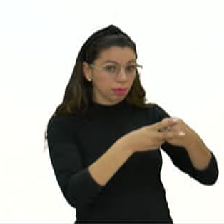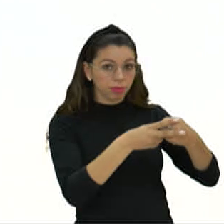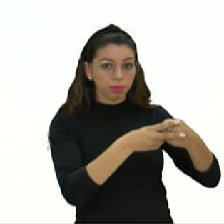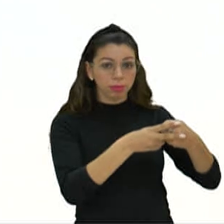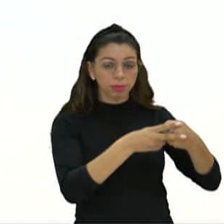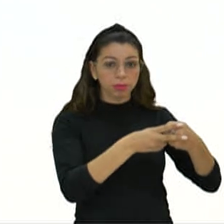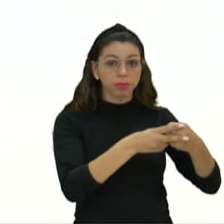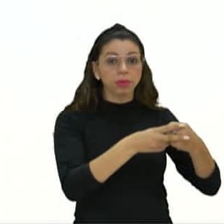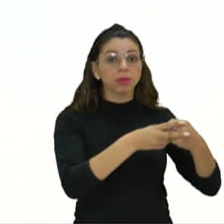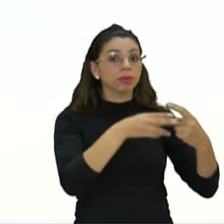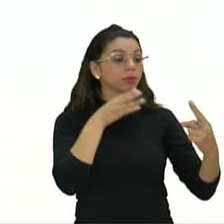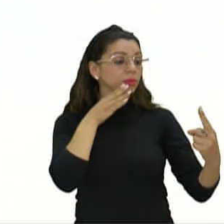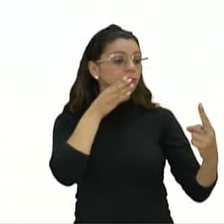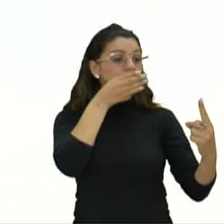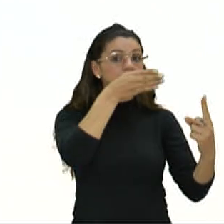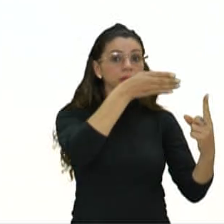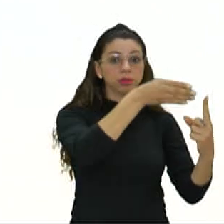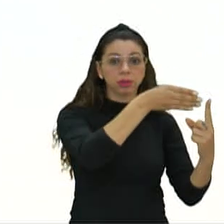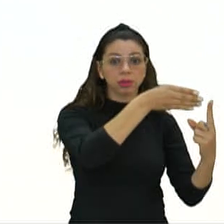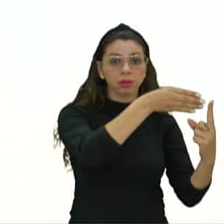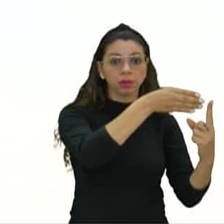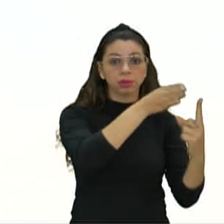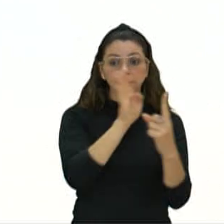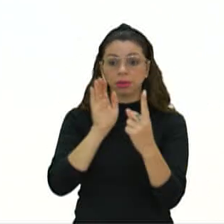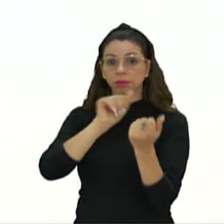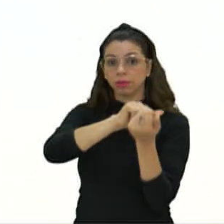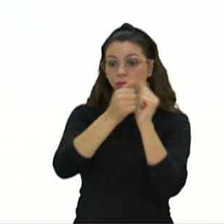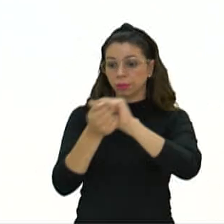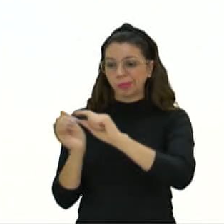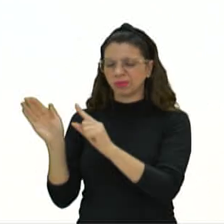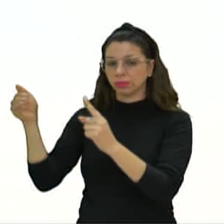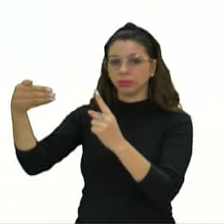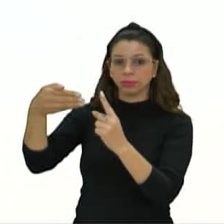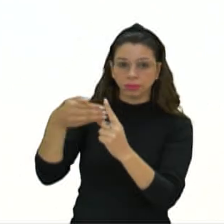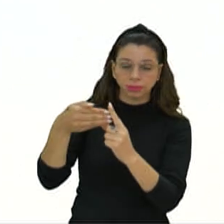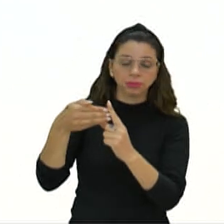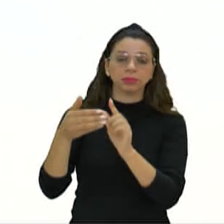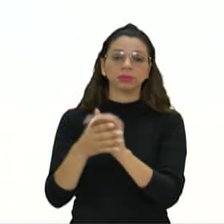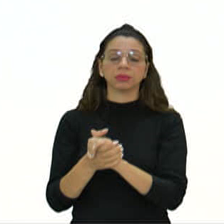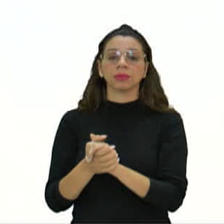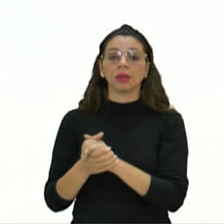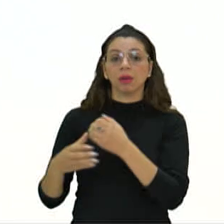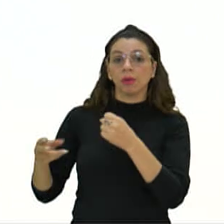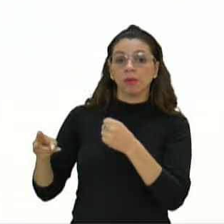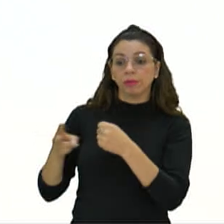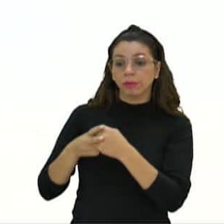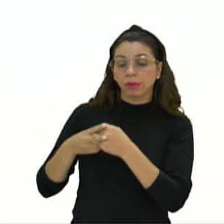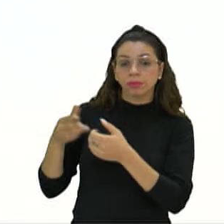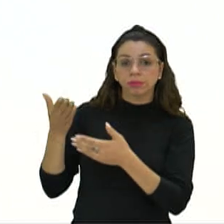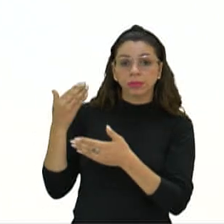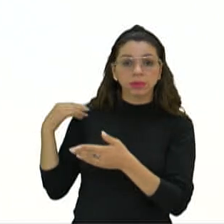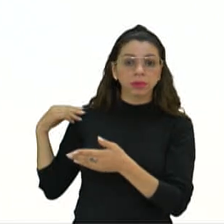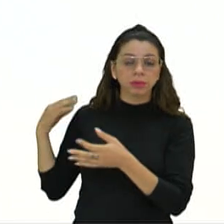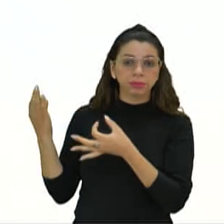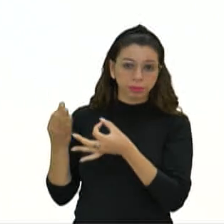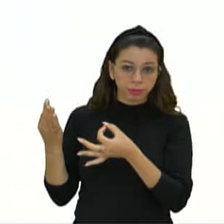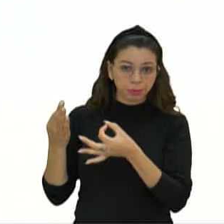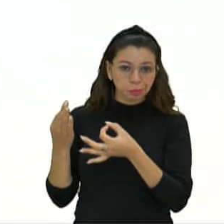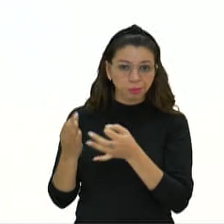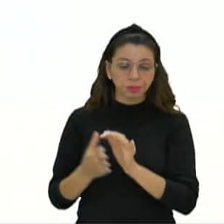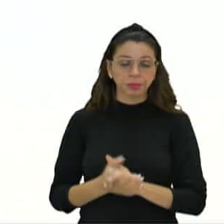para o passado perfeito. Lembra, passado perfeito é sempre o had e o verbo na terceira coluna,